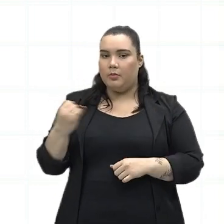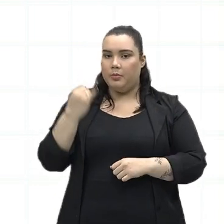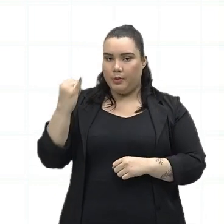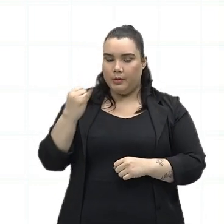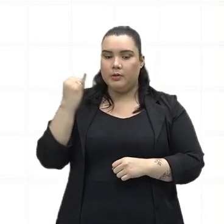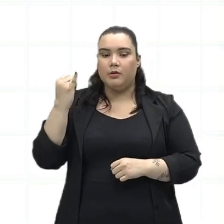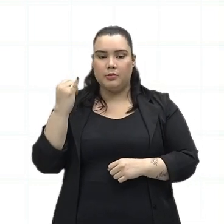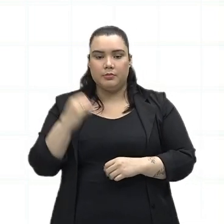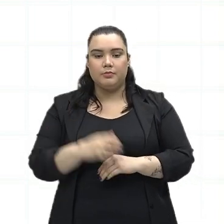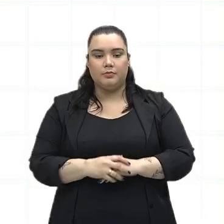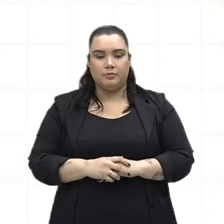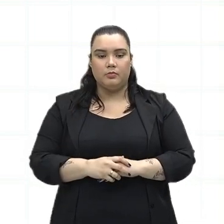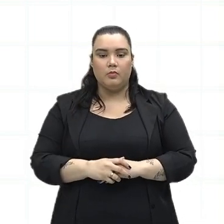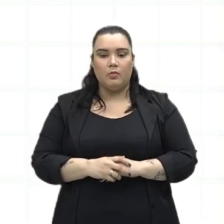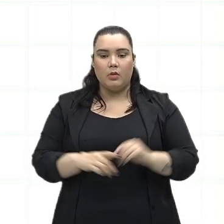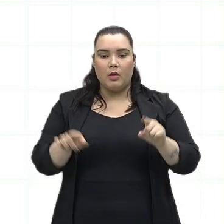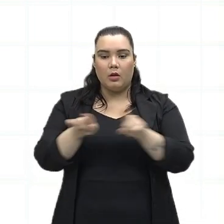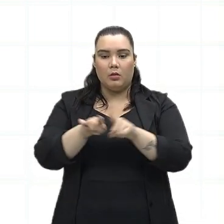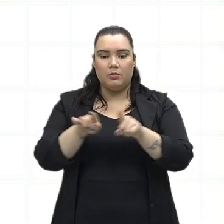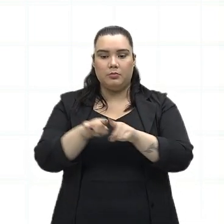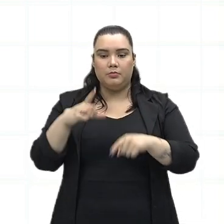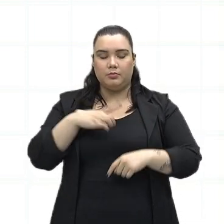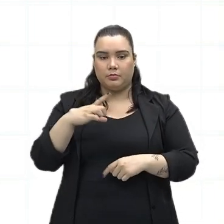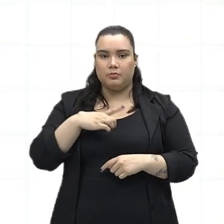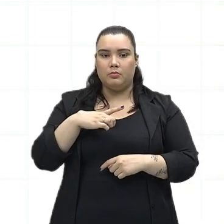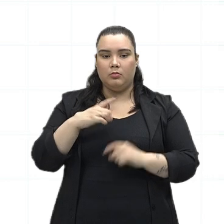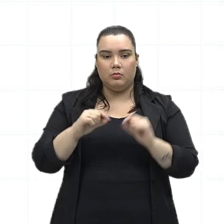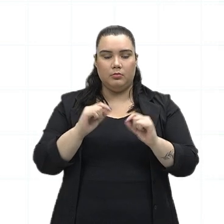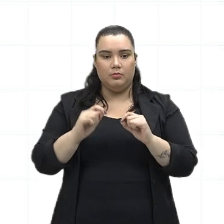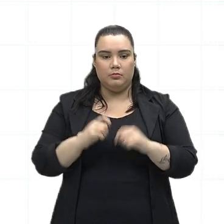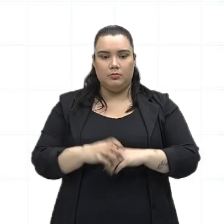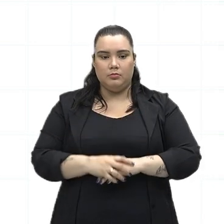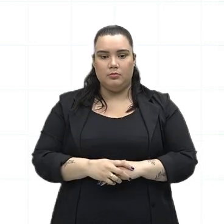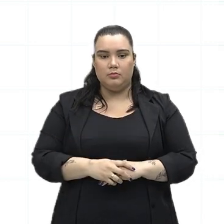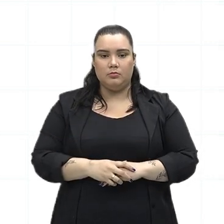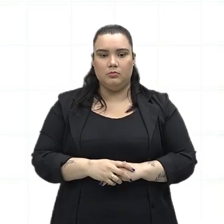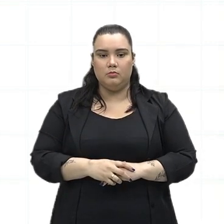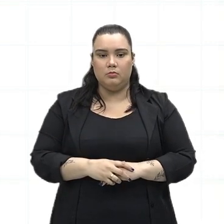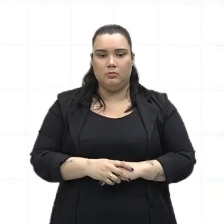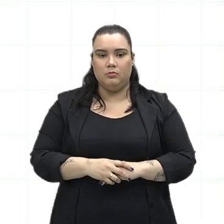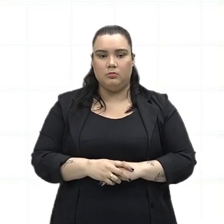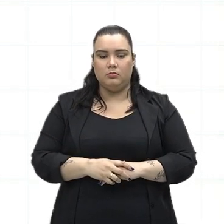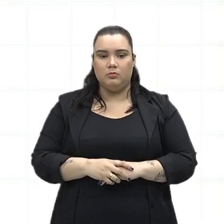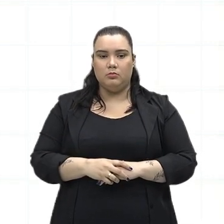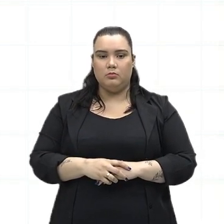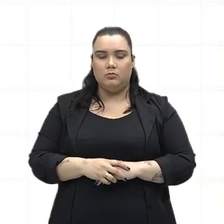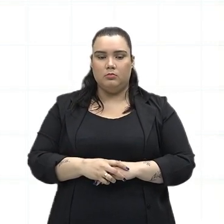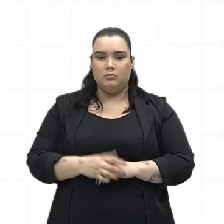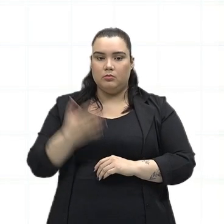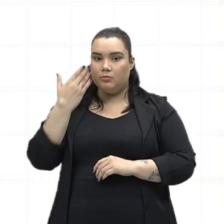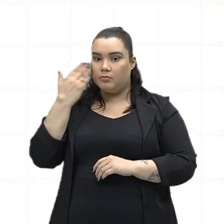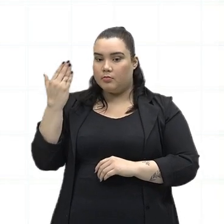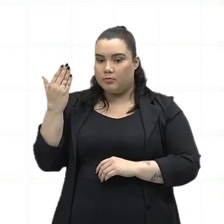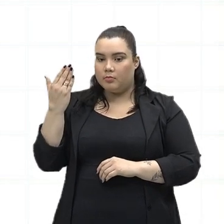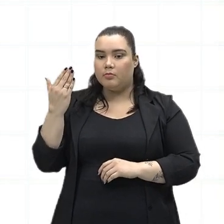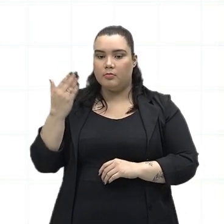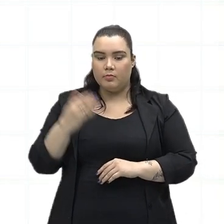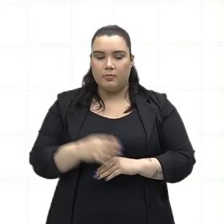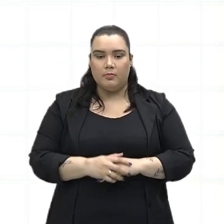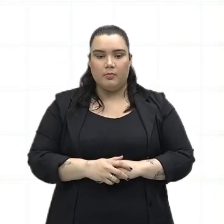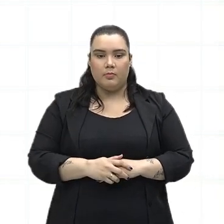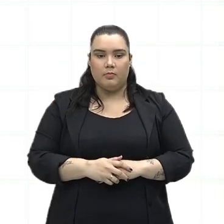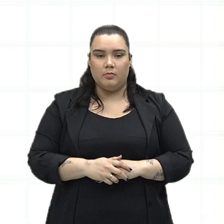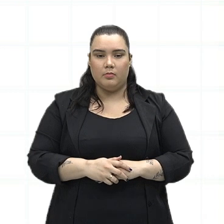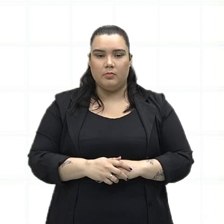certo? Temos também aqui, continuando, né, esse texto. Aqui, ó, vejam que eu tenho